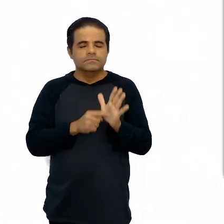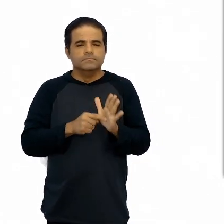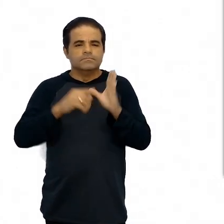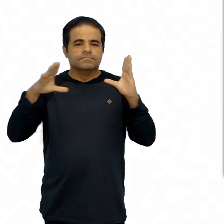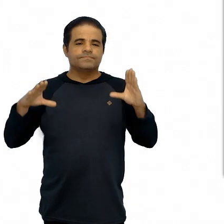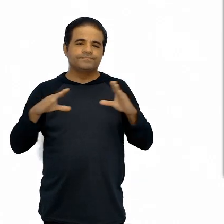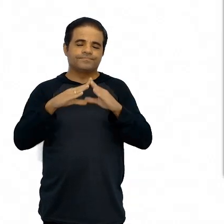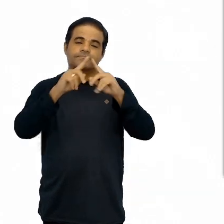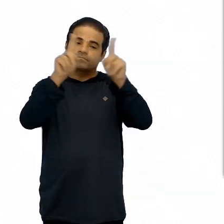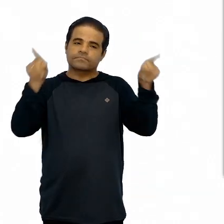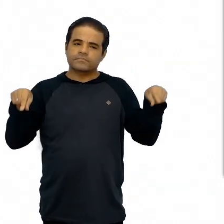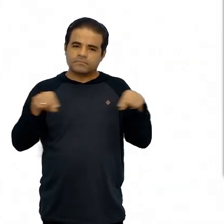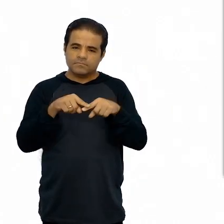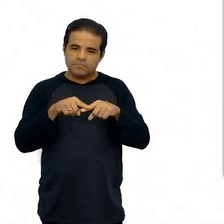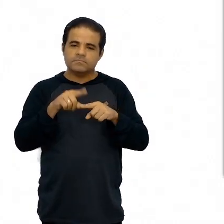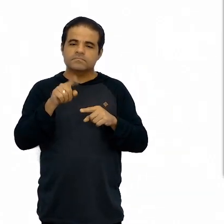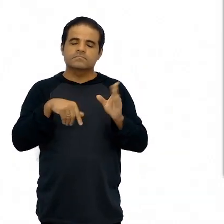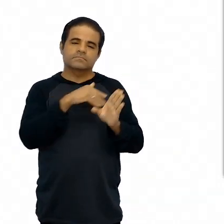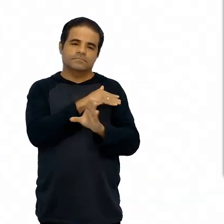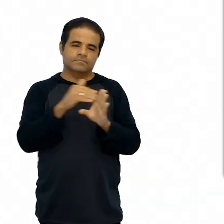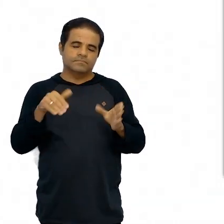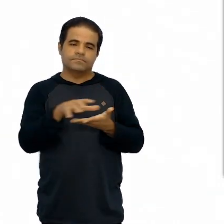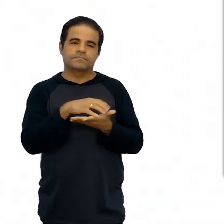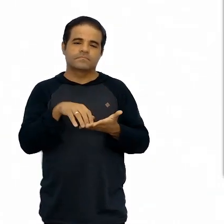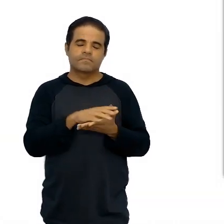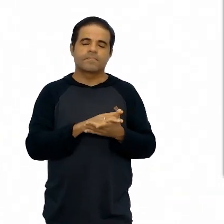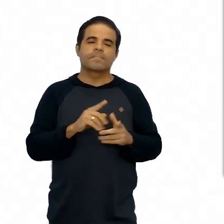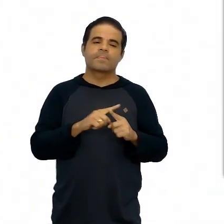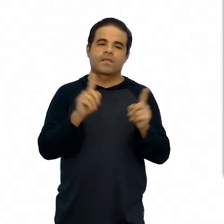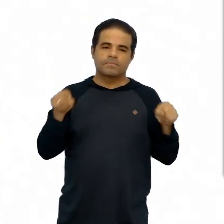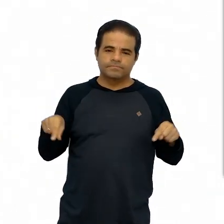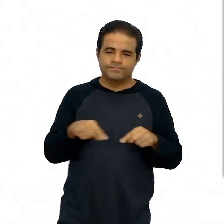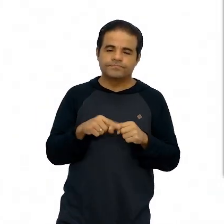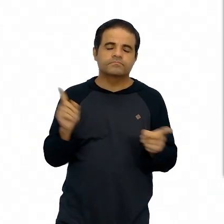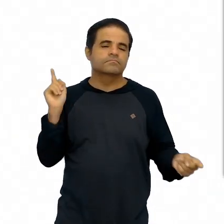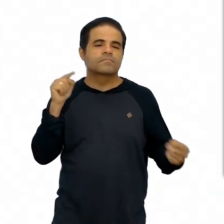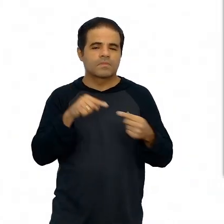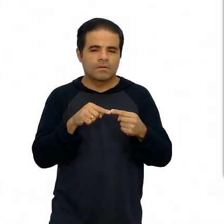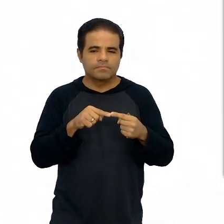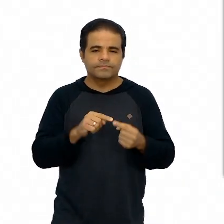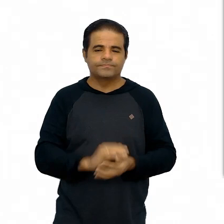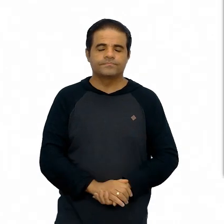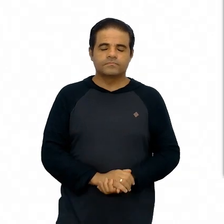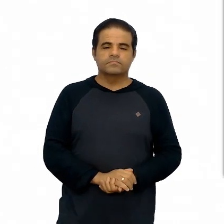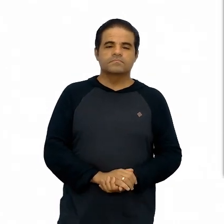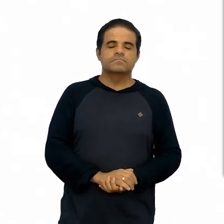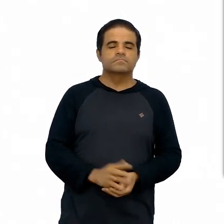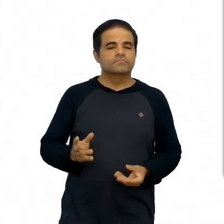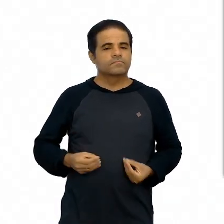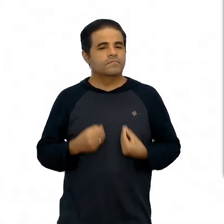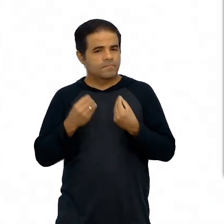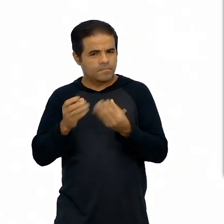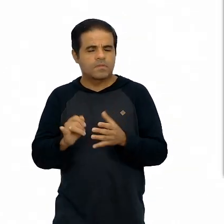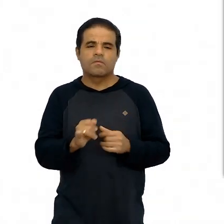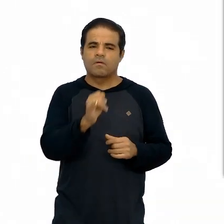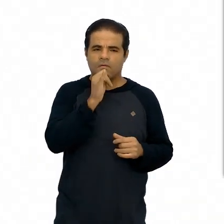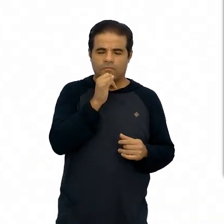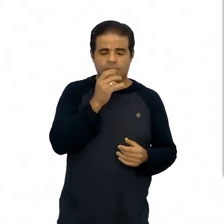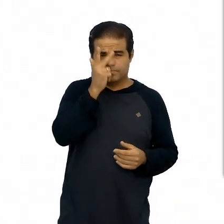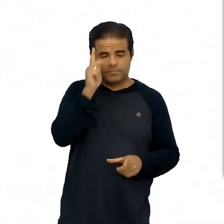triângulo retângulo é a metade da área do retângulo correspondente. Ao fornecer o exemplo